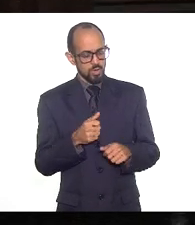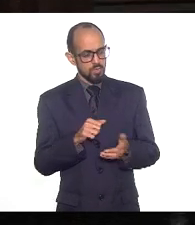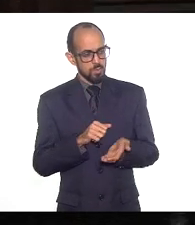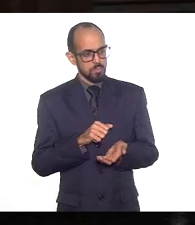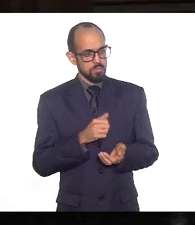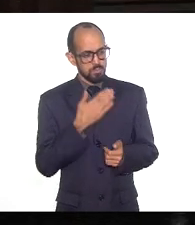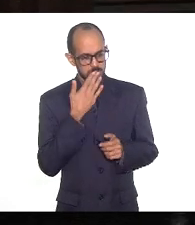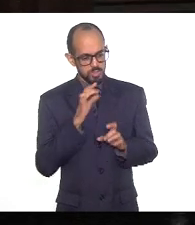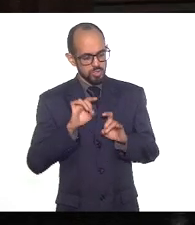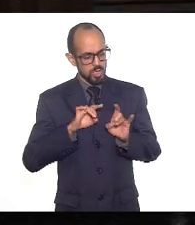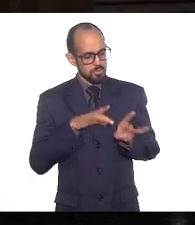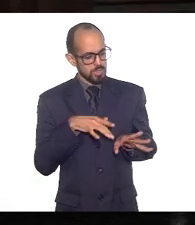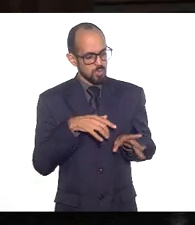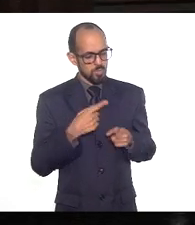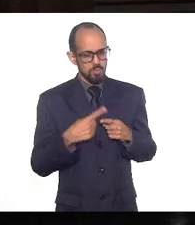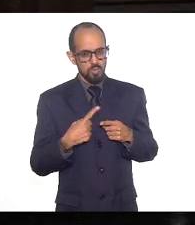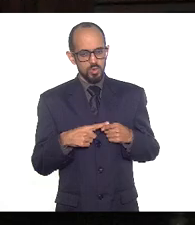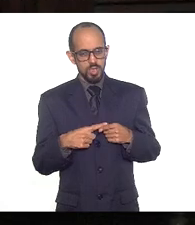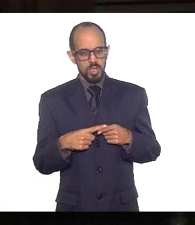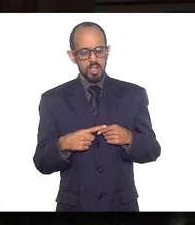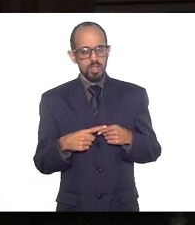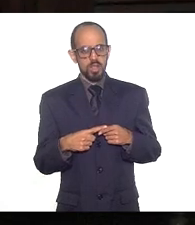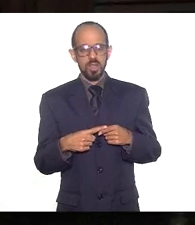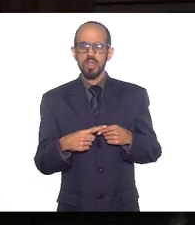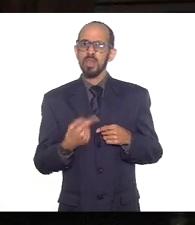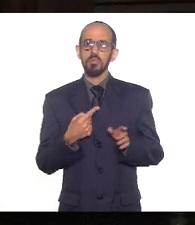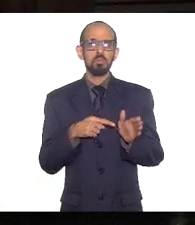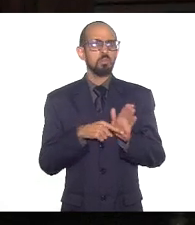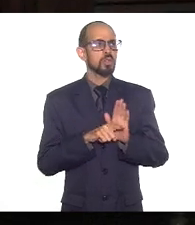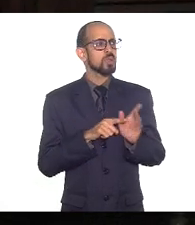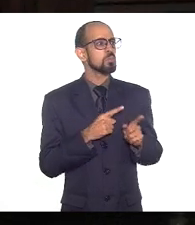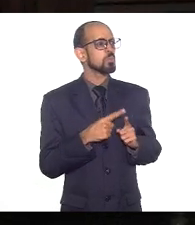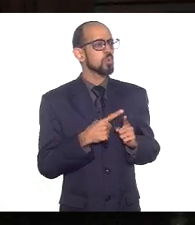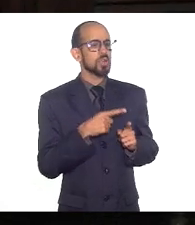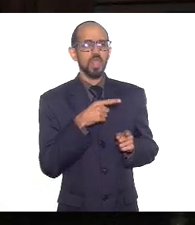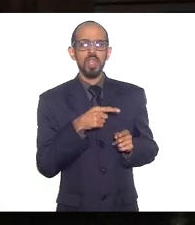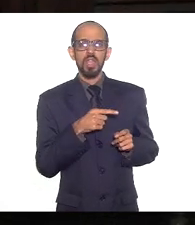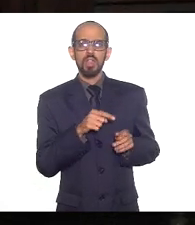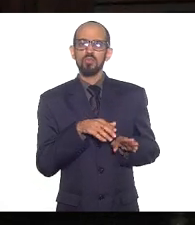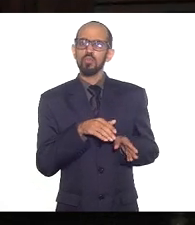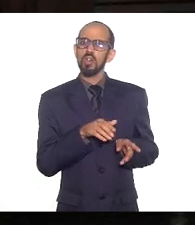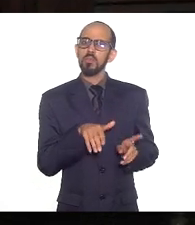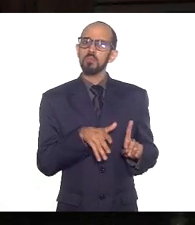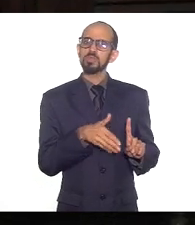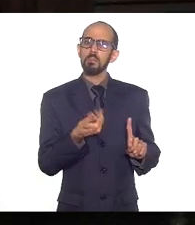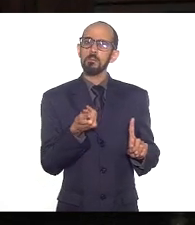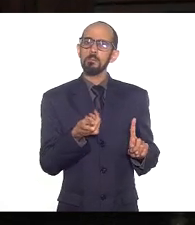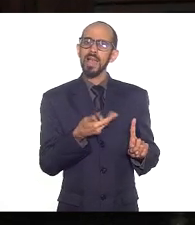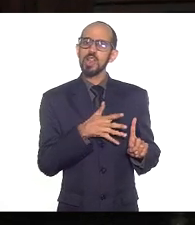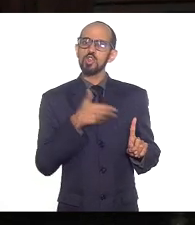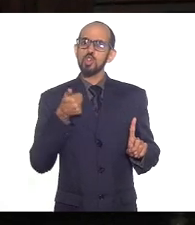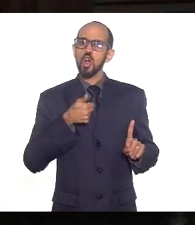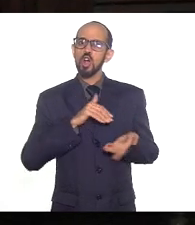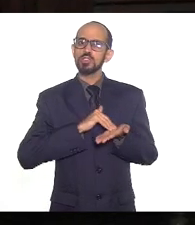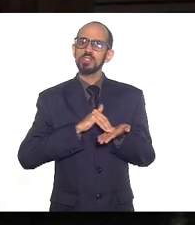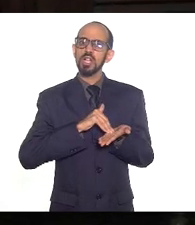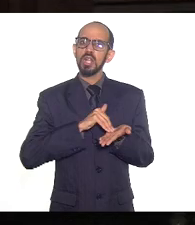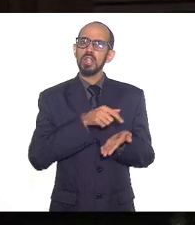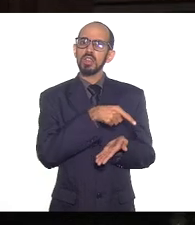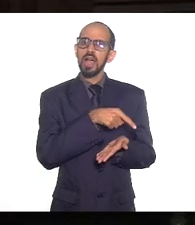demissão antes porque Doutor Jefferson Jefferson Bruno foi elogiado pelo Ministro da Fazenda como o melhor secretário de fazenda de estado